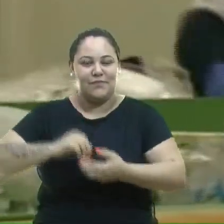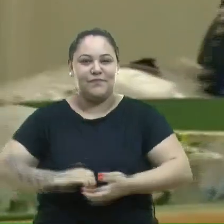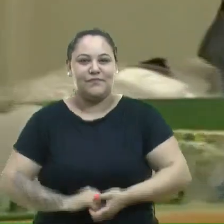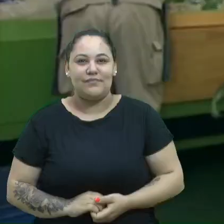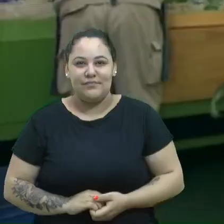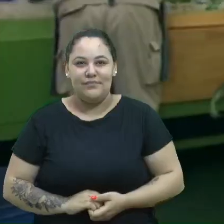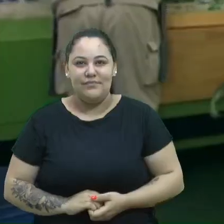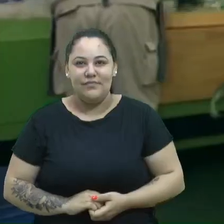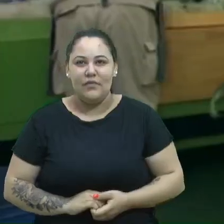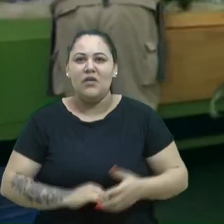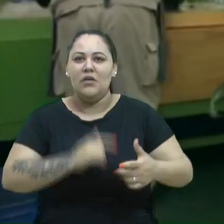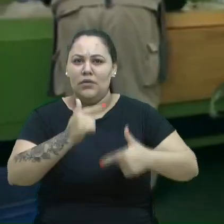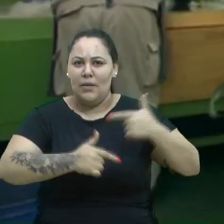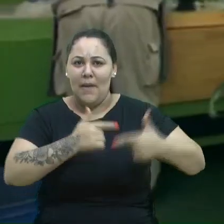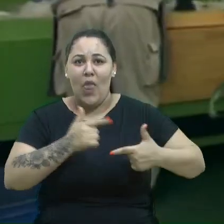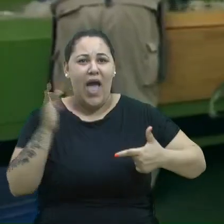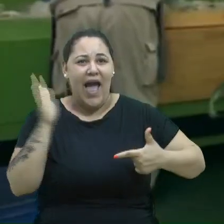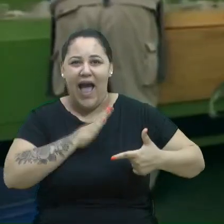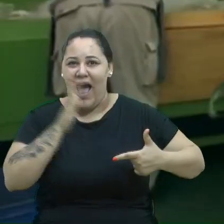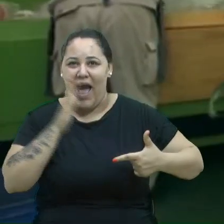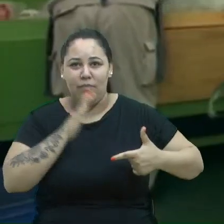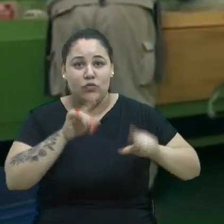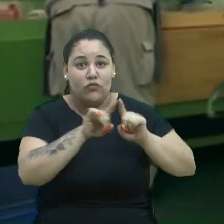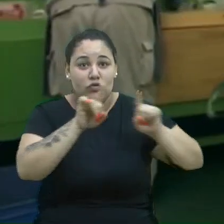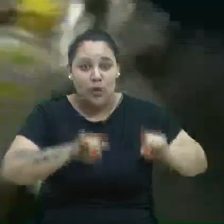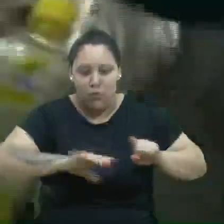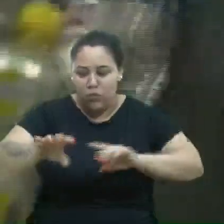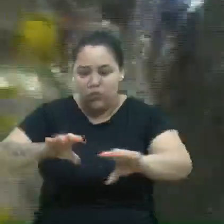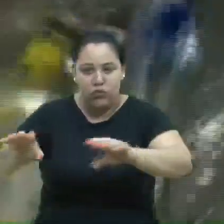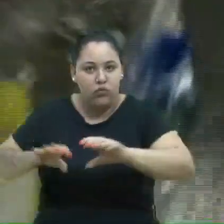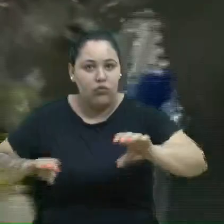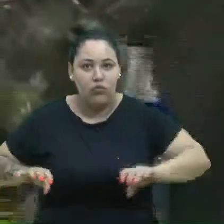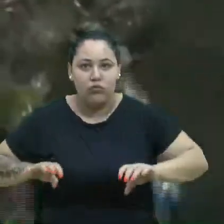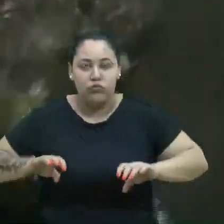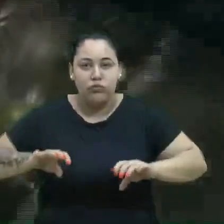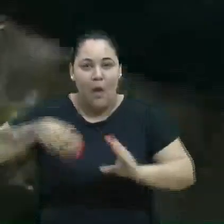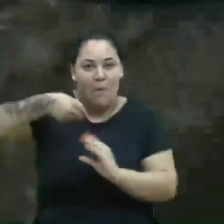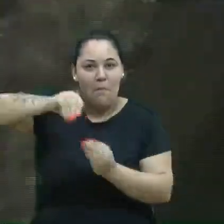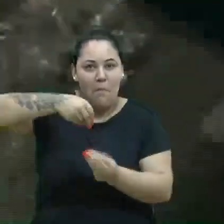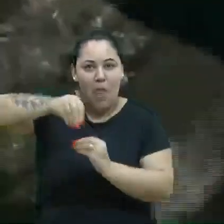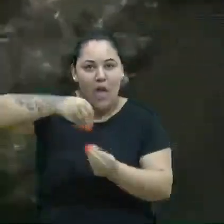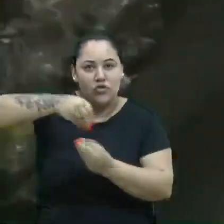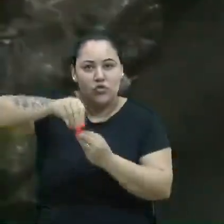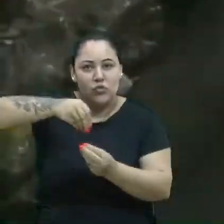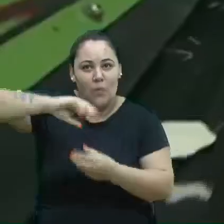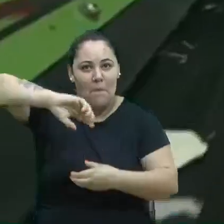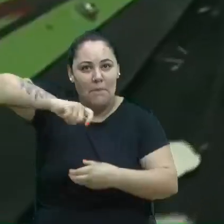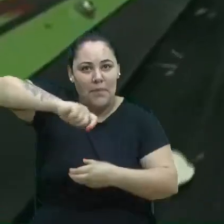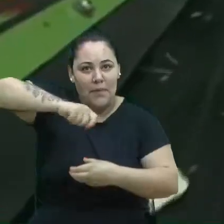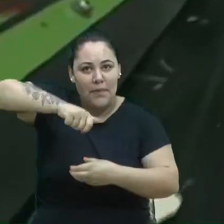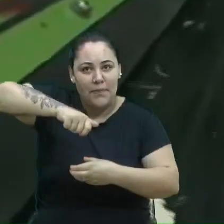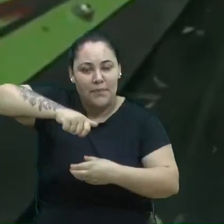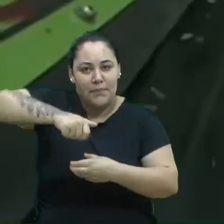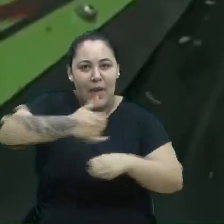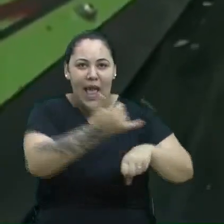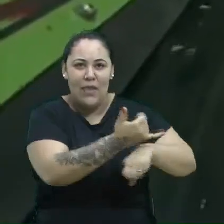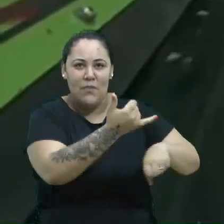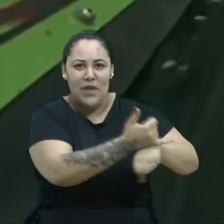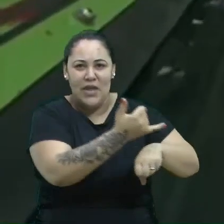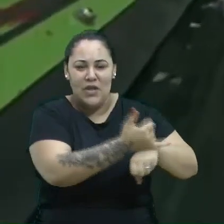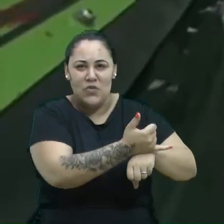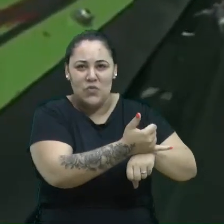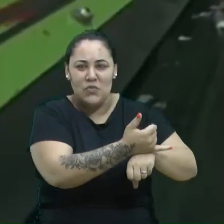O processo é rápido. Funcionários separam garrafas PET do plástico comum. Latas de alumínio, metais